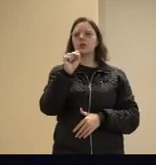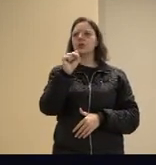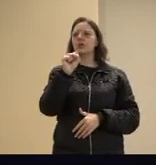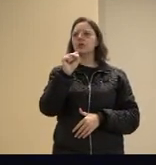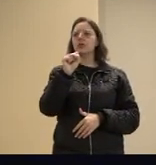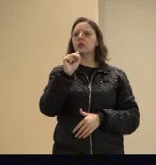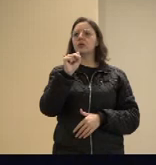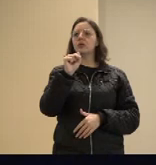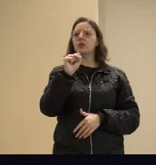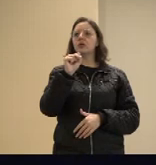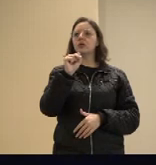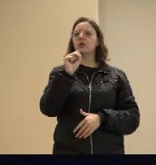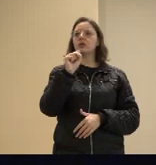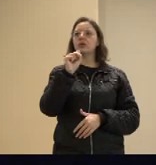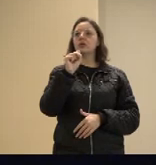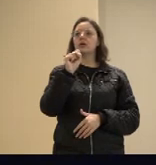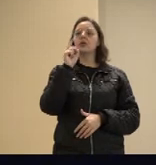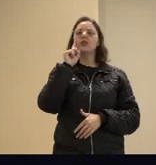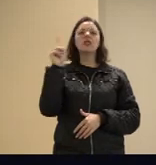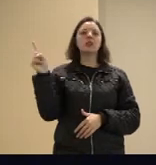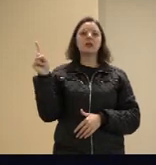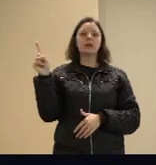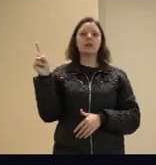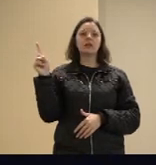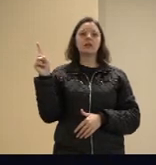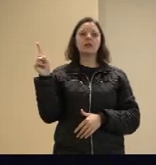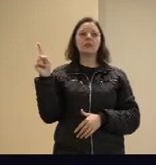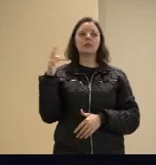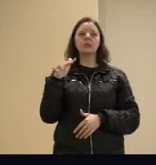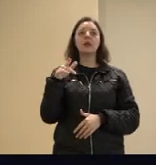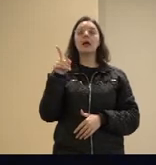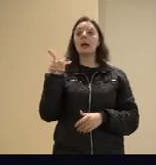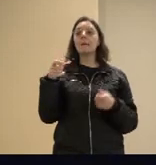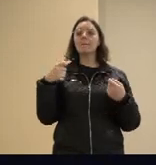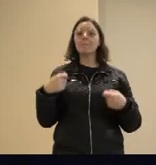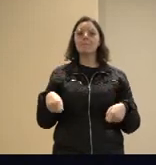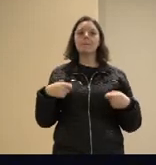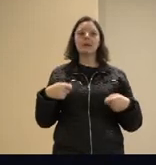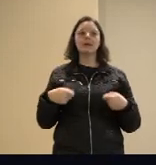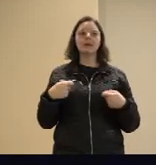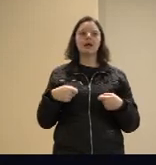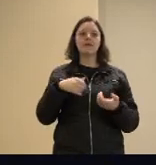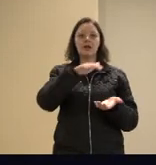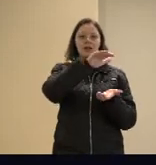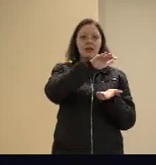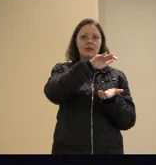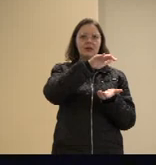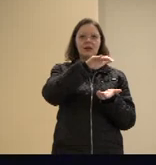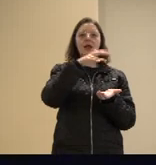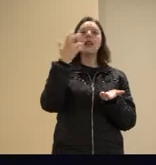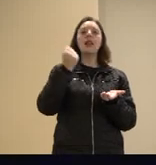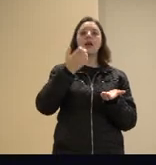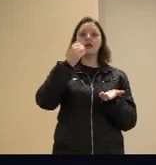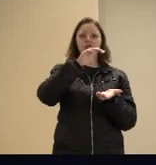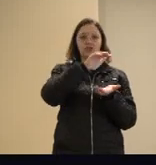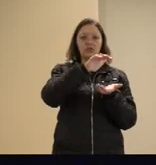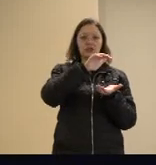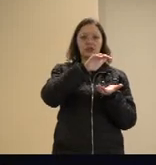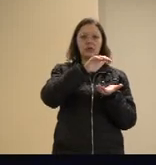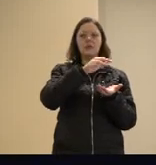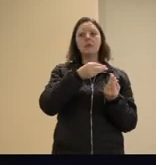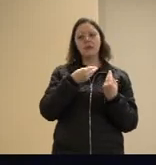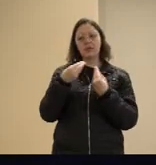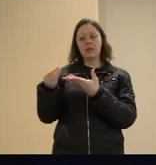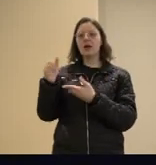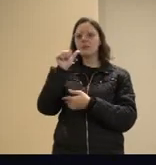28 dias, nascida prematura, não lembro. Mas ela precisava de latas de leite ninho, e não tinha. E